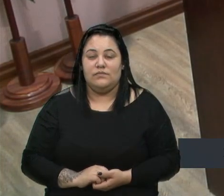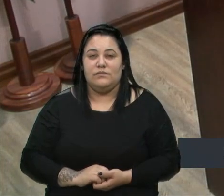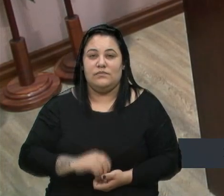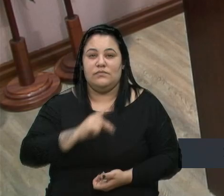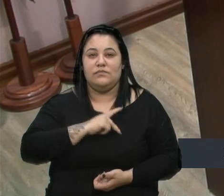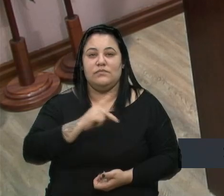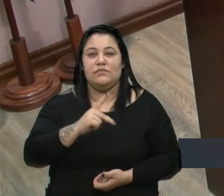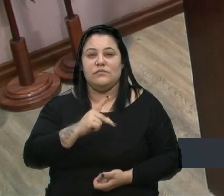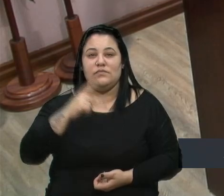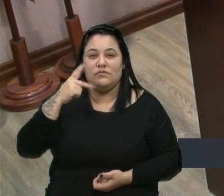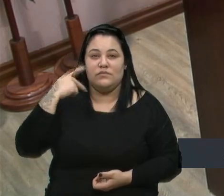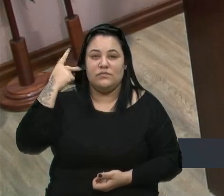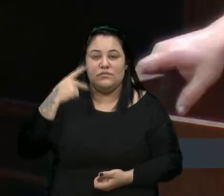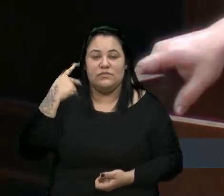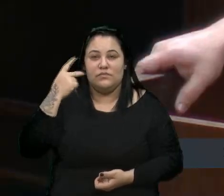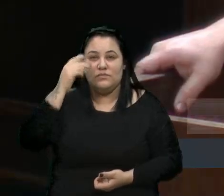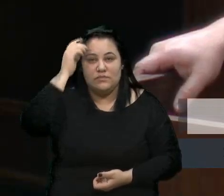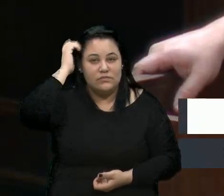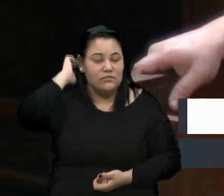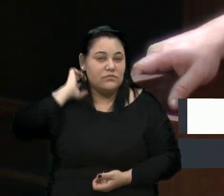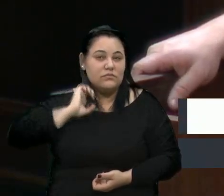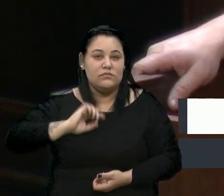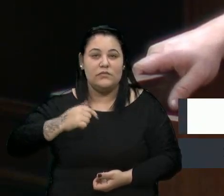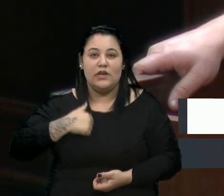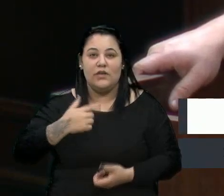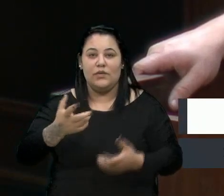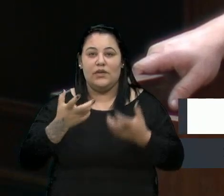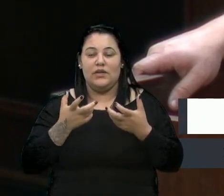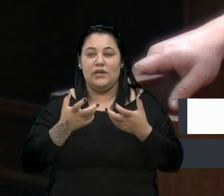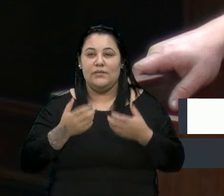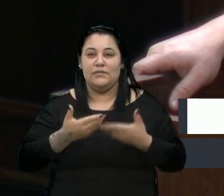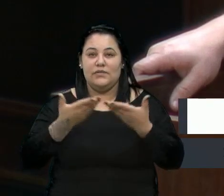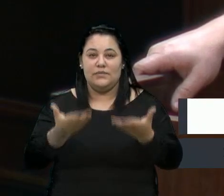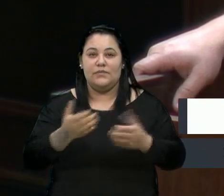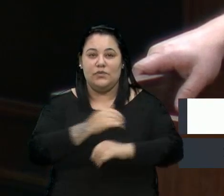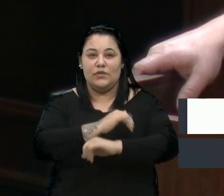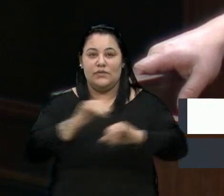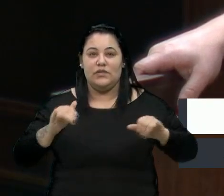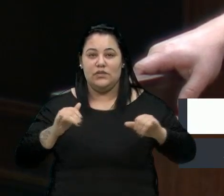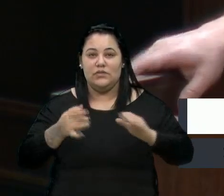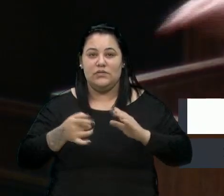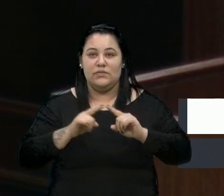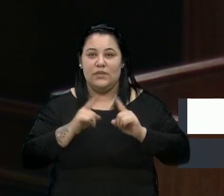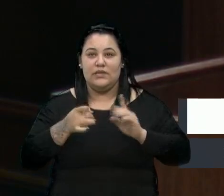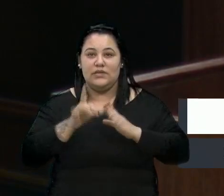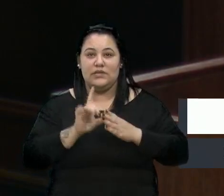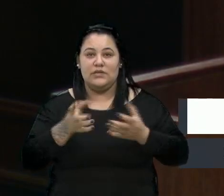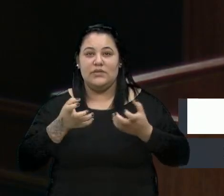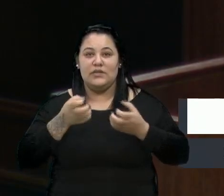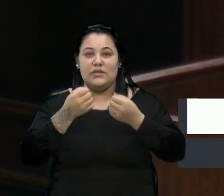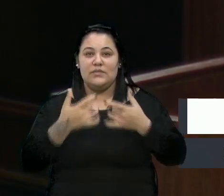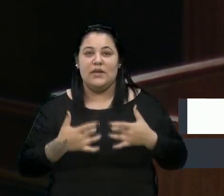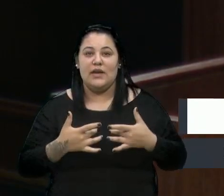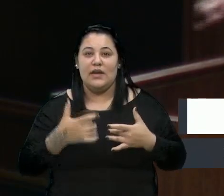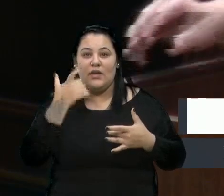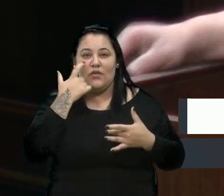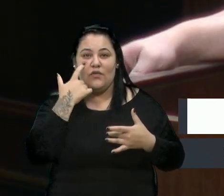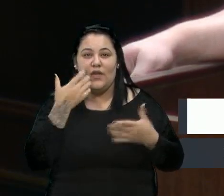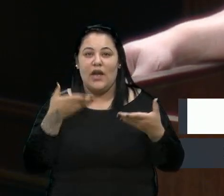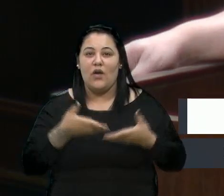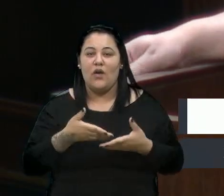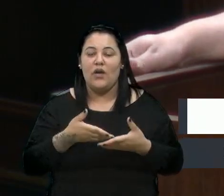Presidente, vereadores e vereadoras, hoje eu gostaria de dar um recadinho, mas antes disso eu gostaria de mencionar aqui, acabei vendo agora há pouco